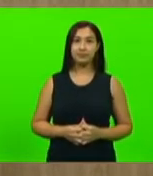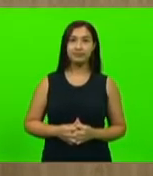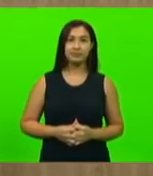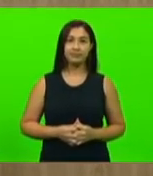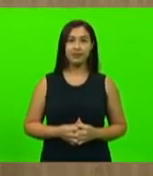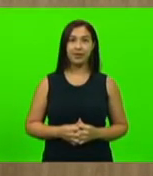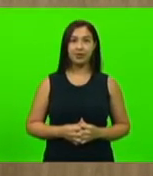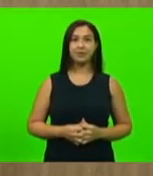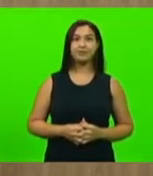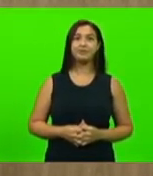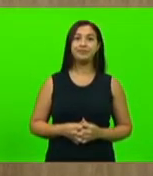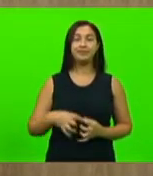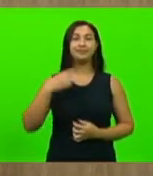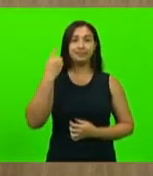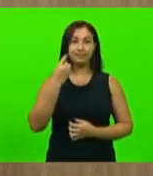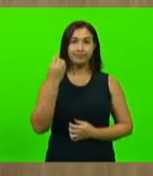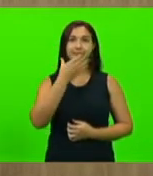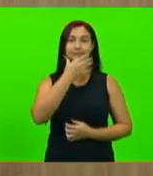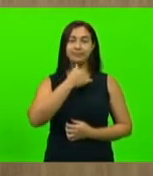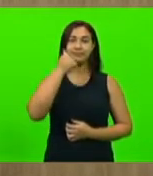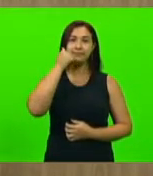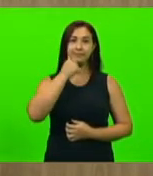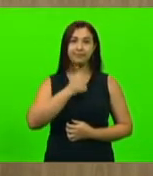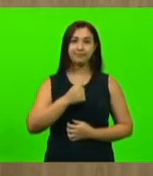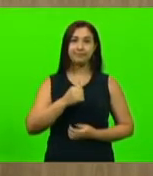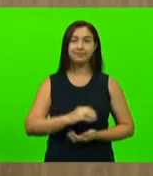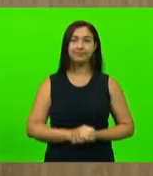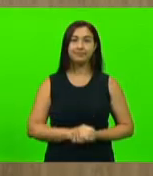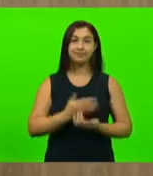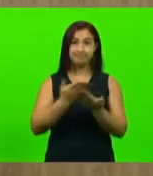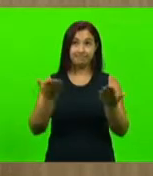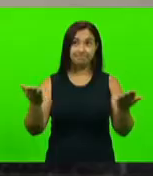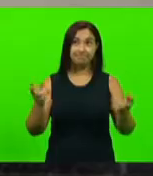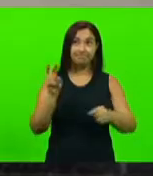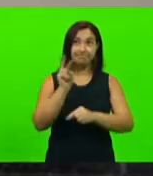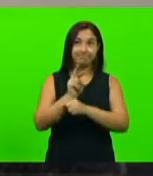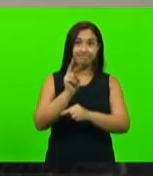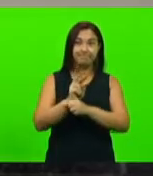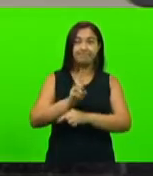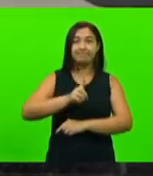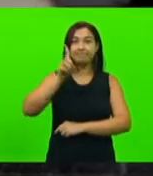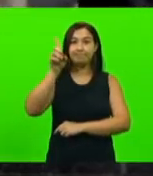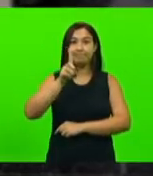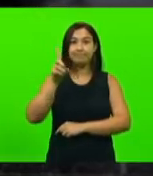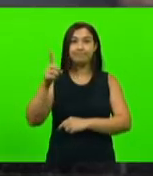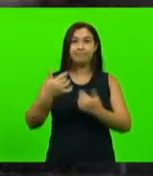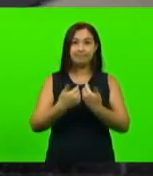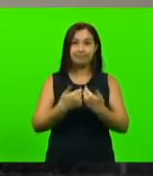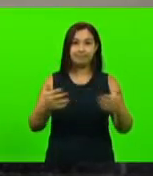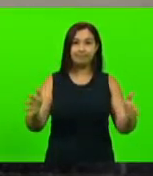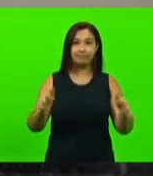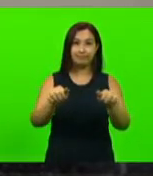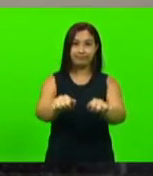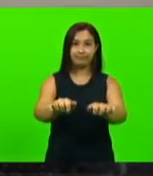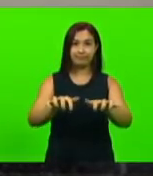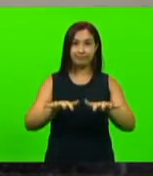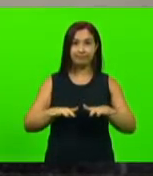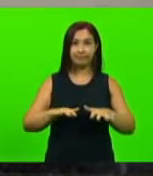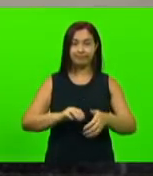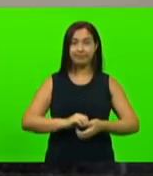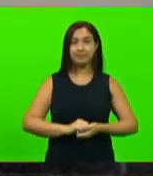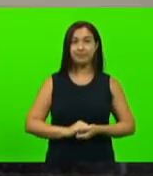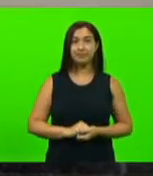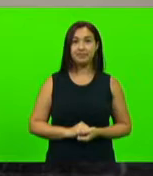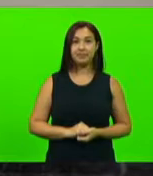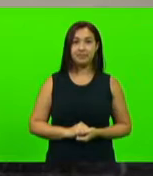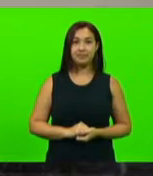Senhoras deputadas, senhores deputados, sob a proteção de Deus, declaro aberta a